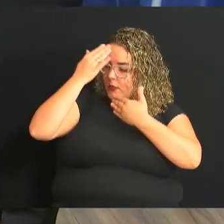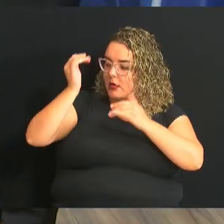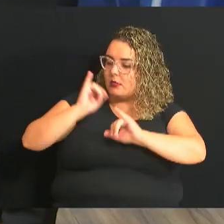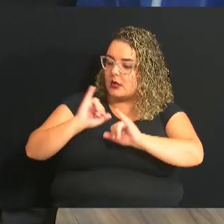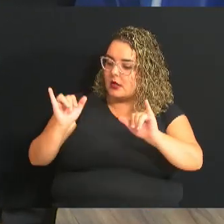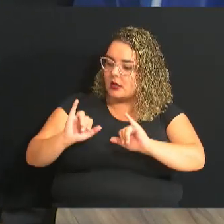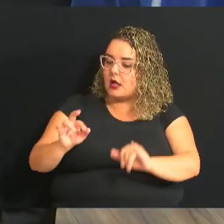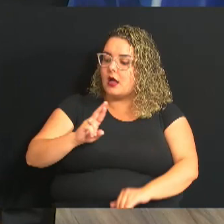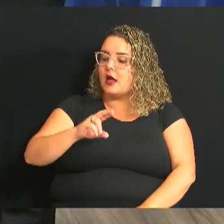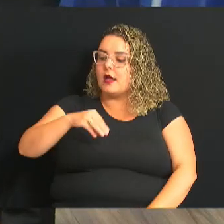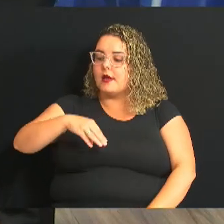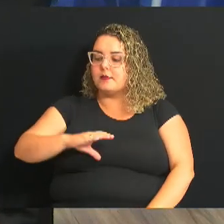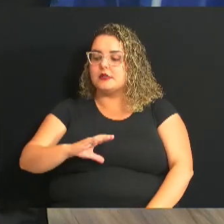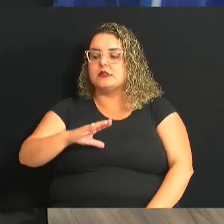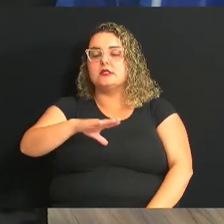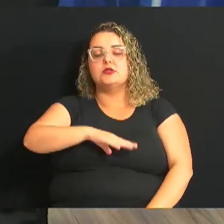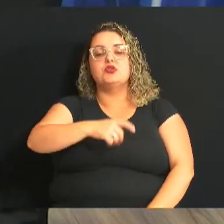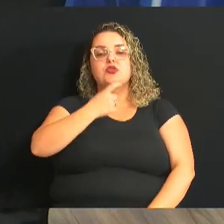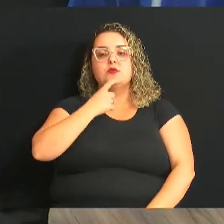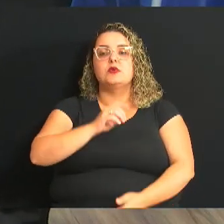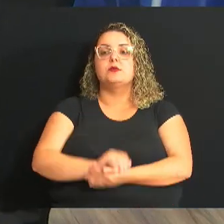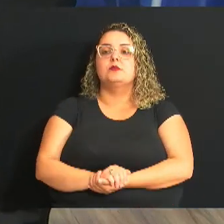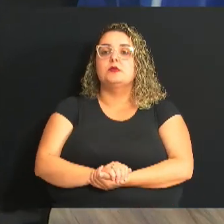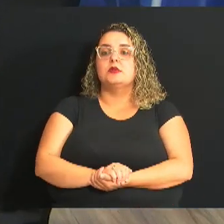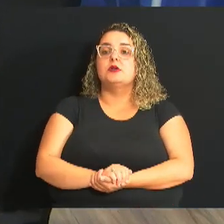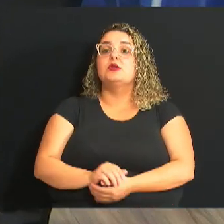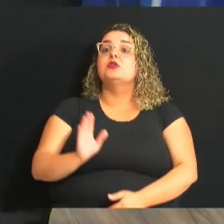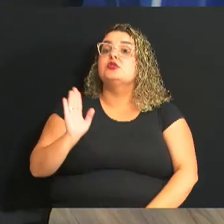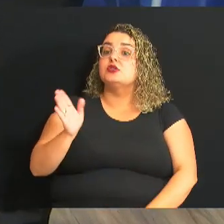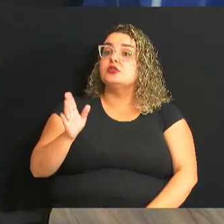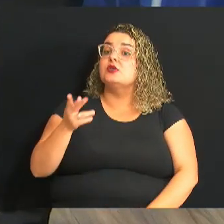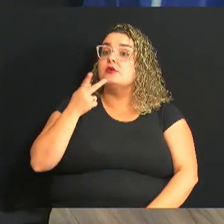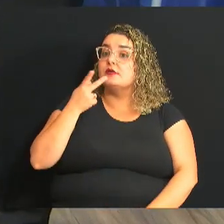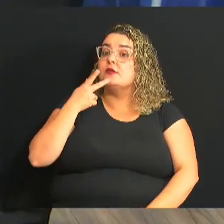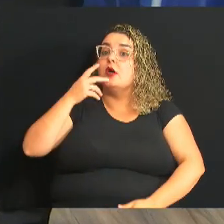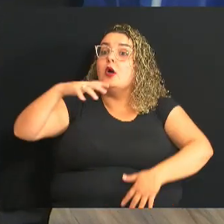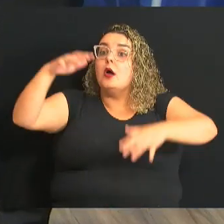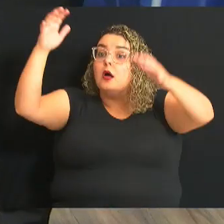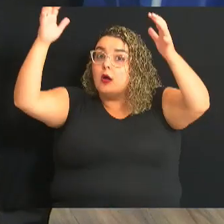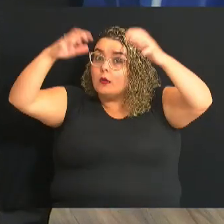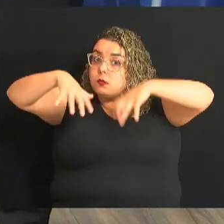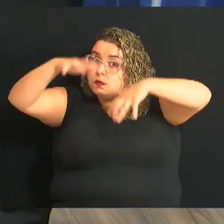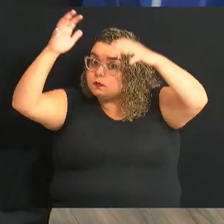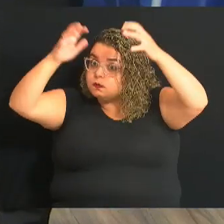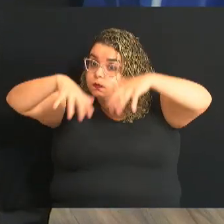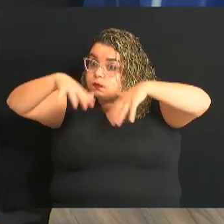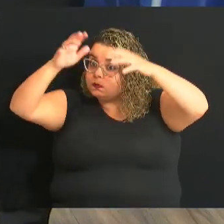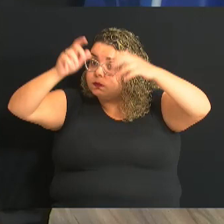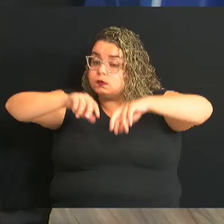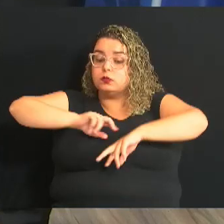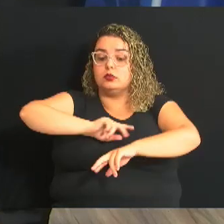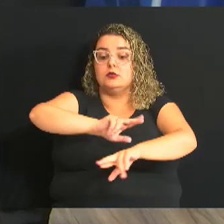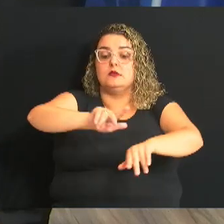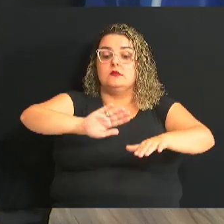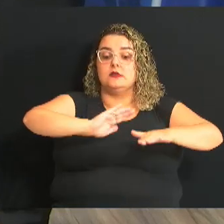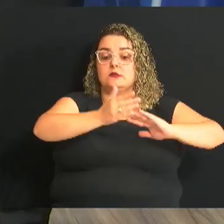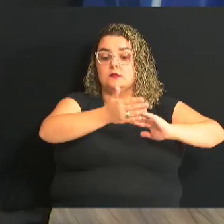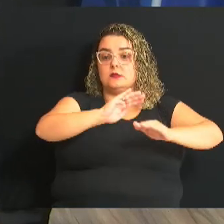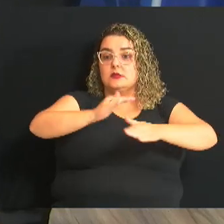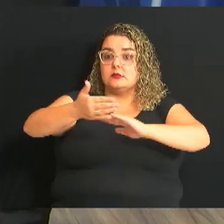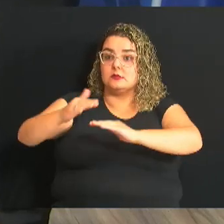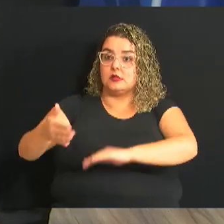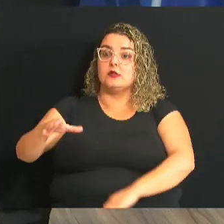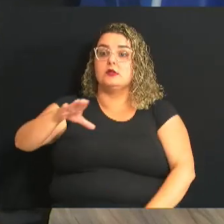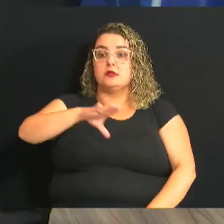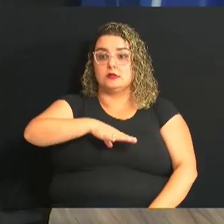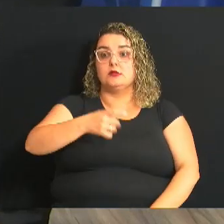metrópole de Campinas. Já já nós vamos falar sobre a chuva muito forte que caiu em muitos bairros aqui da cidade de Campinas no